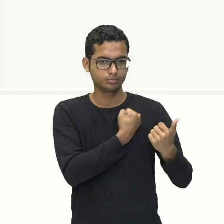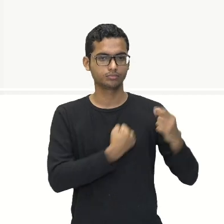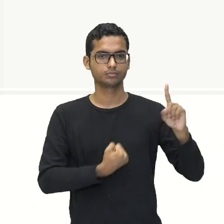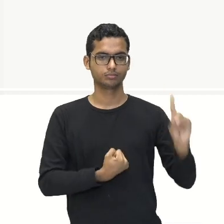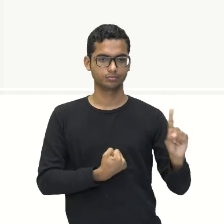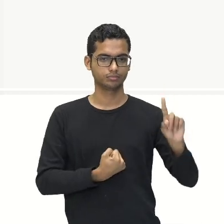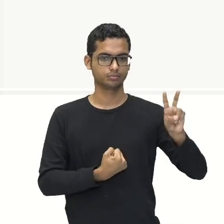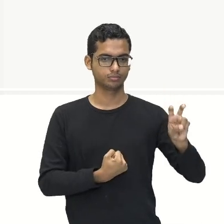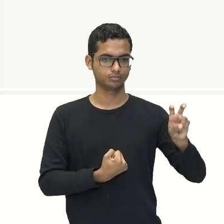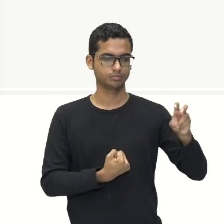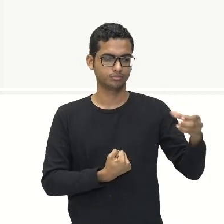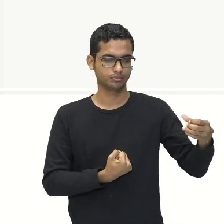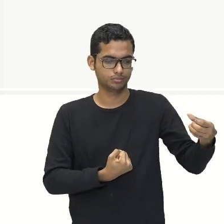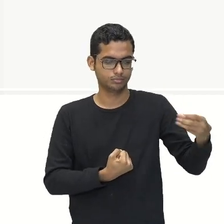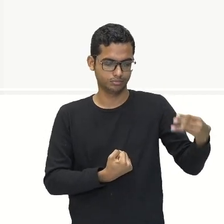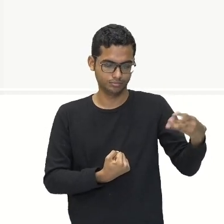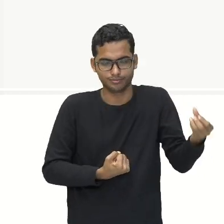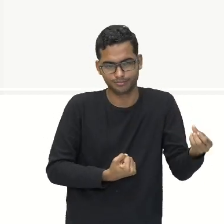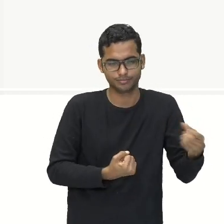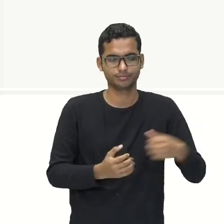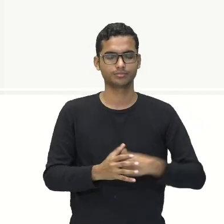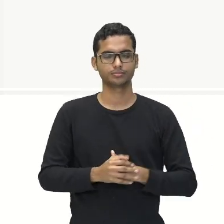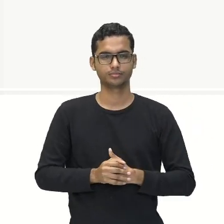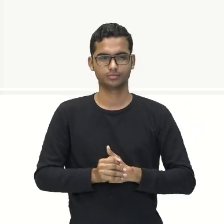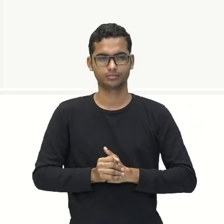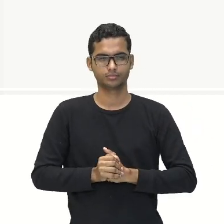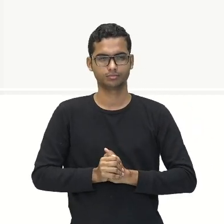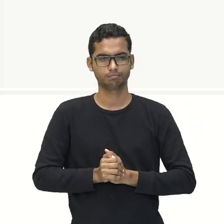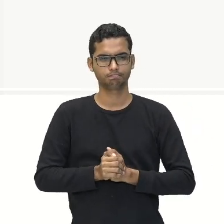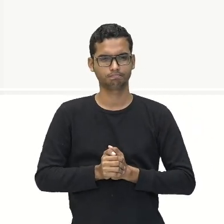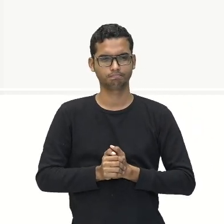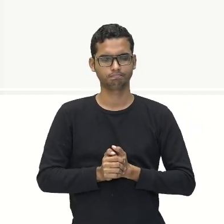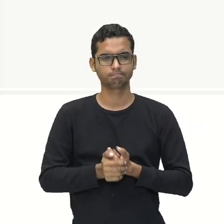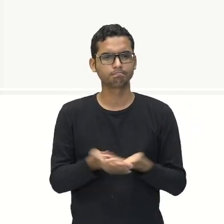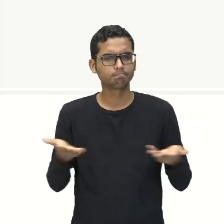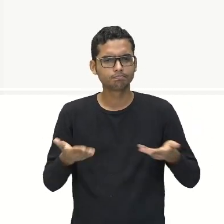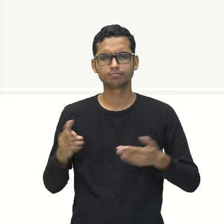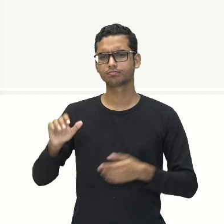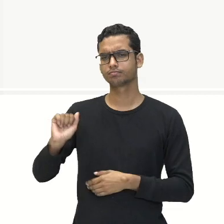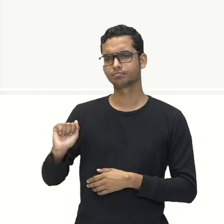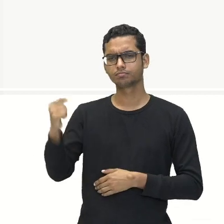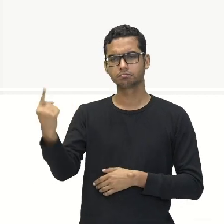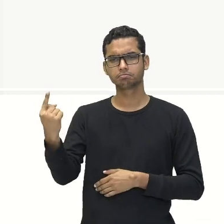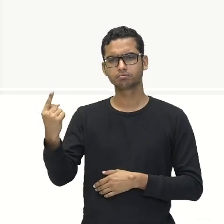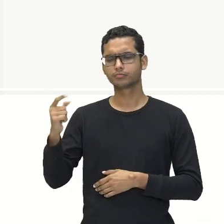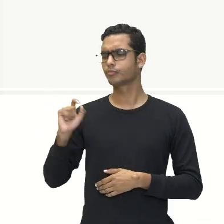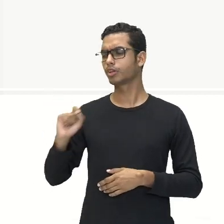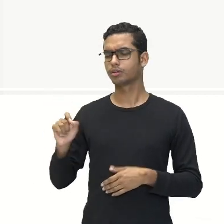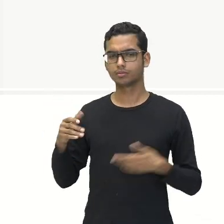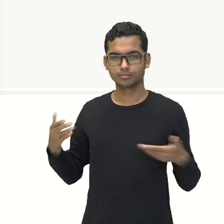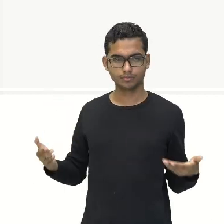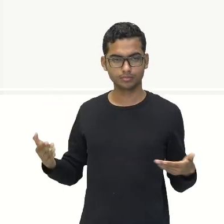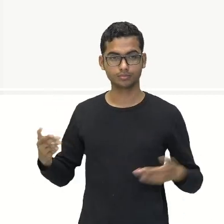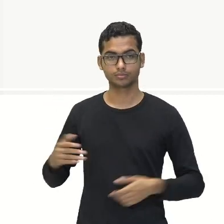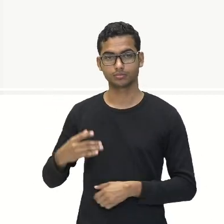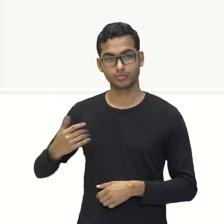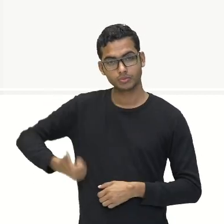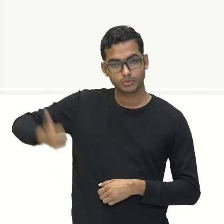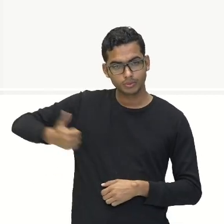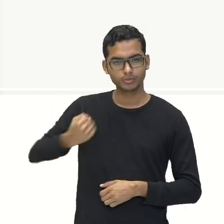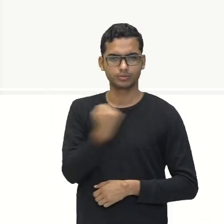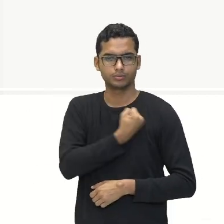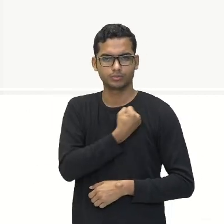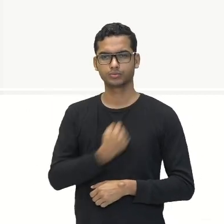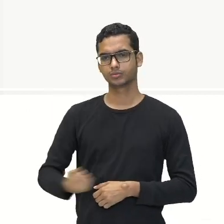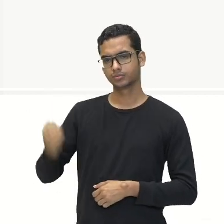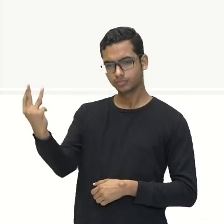1536. Bacana? Quem é A1? Quem é A1? A1 é o primeiro termo